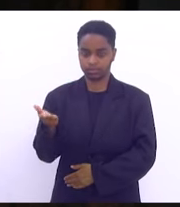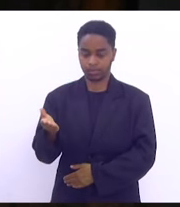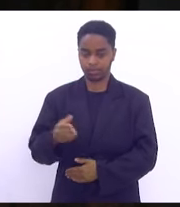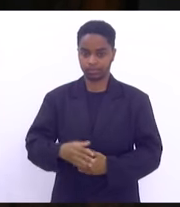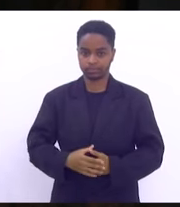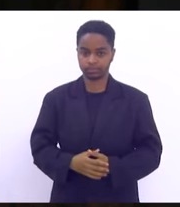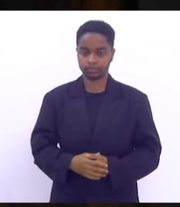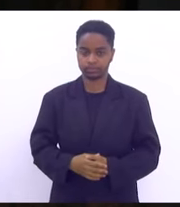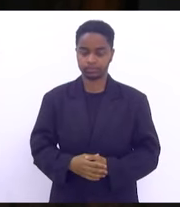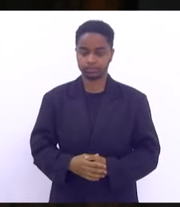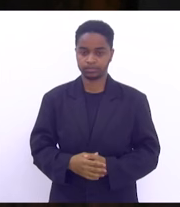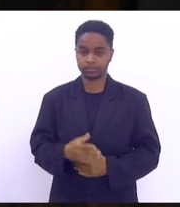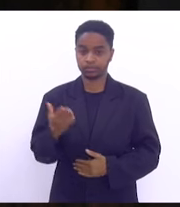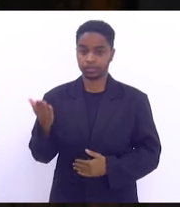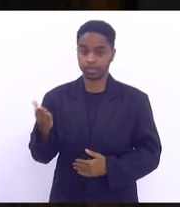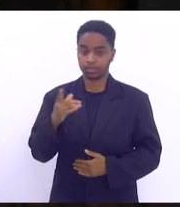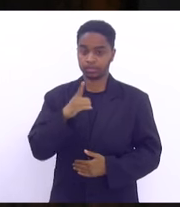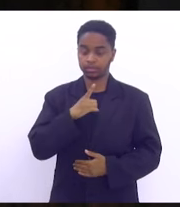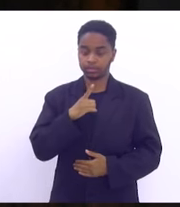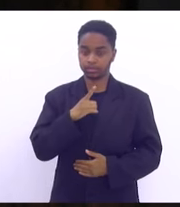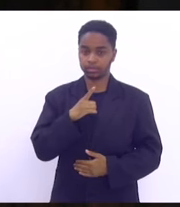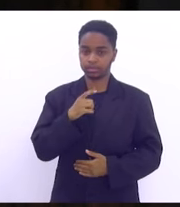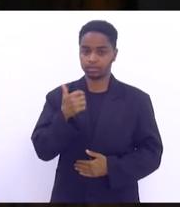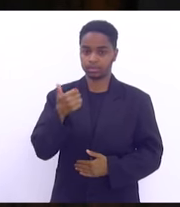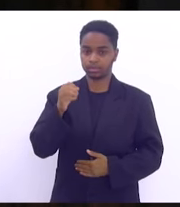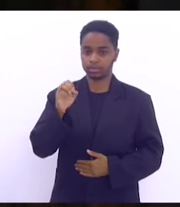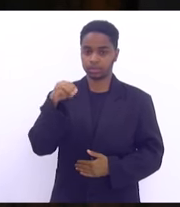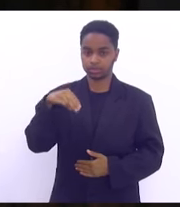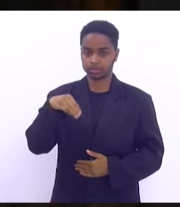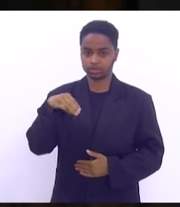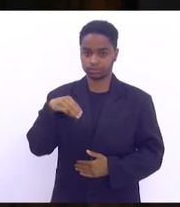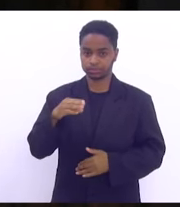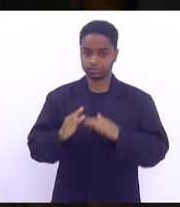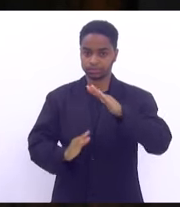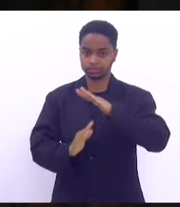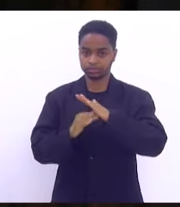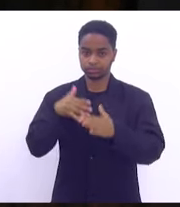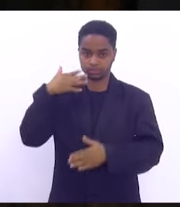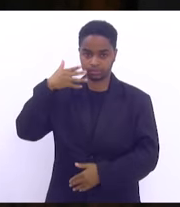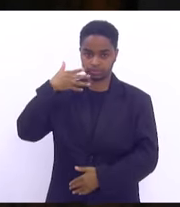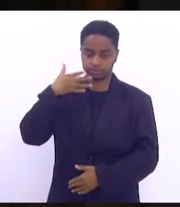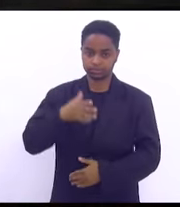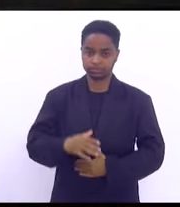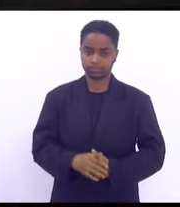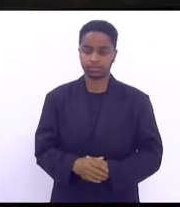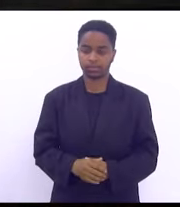Armelau. Vossa Excelência dispõe de 10 minutos.